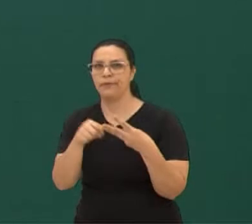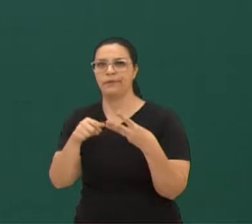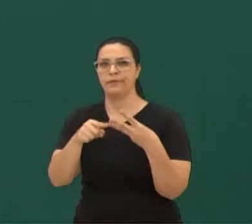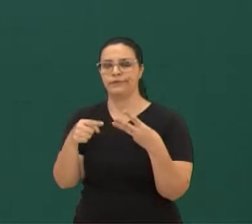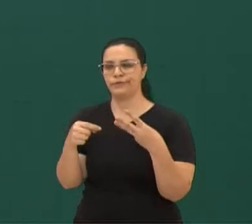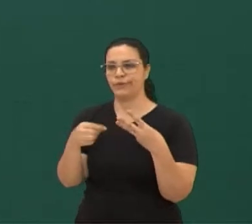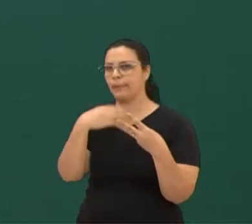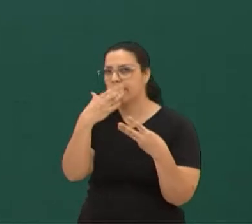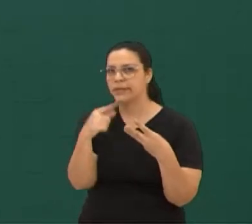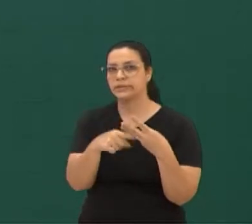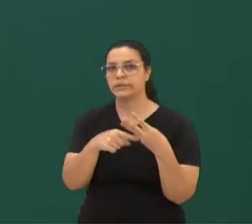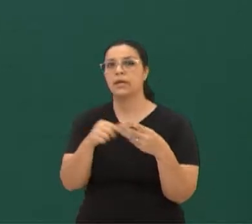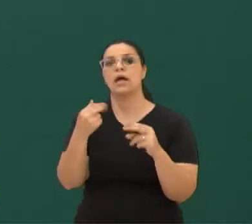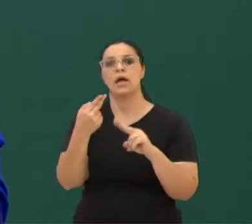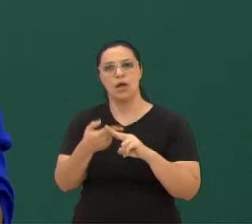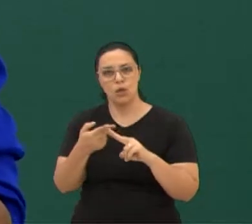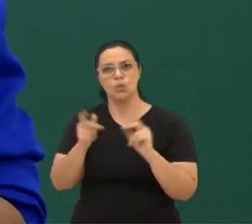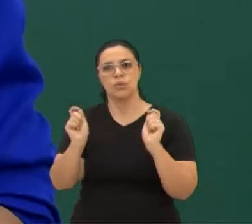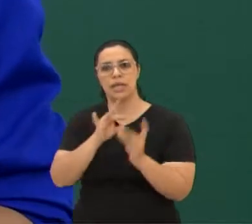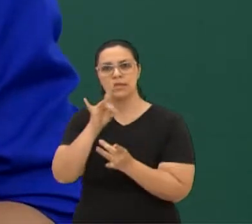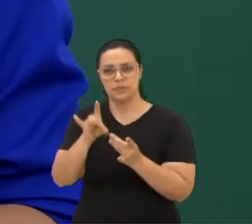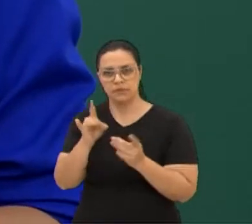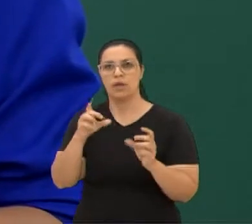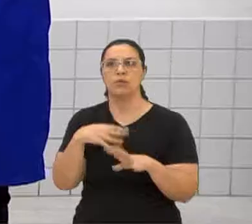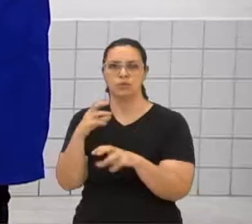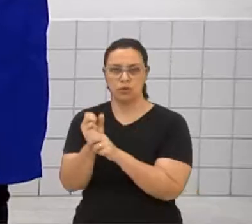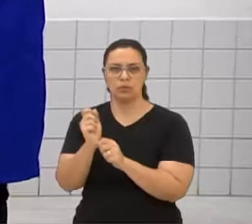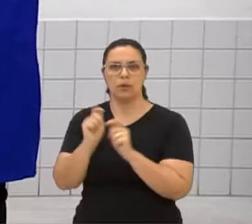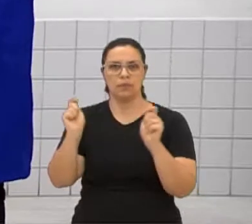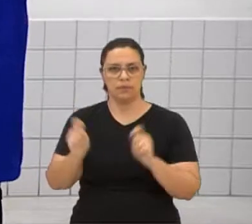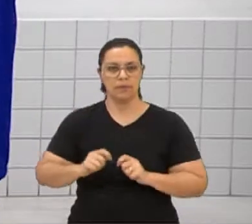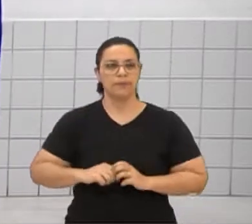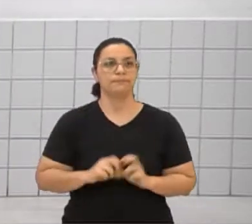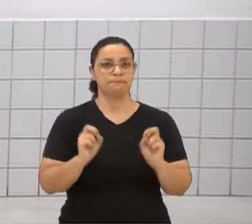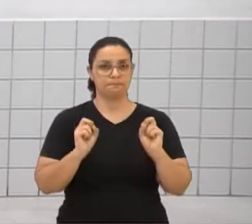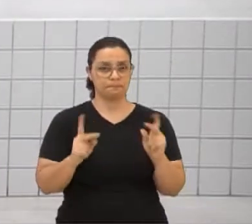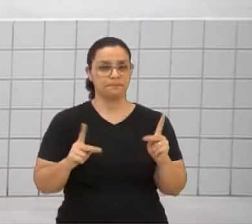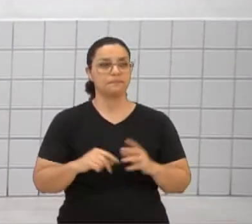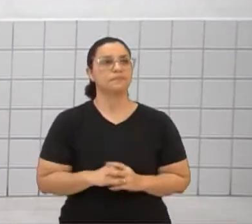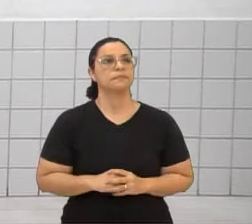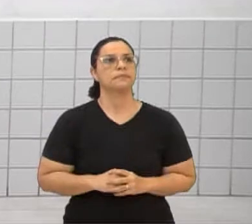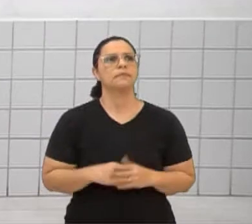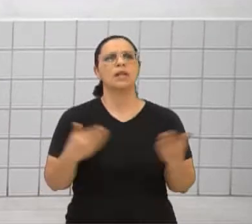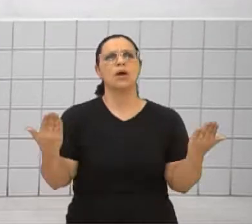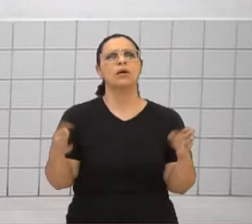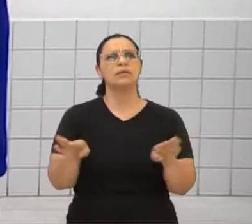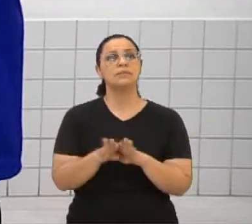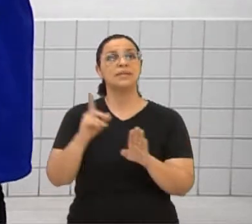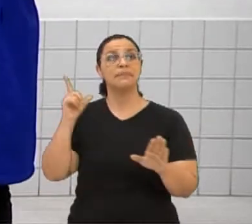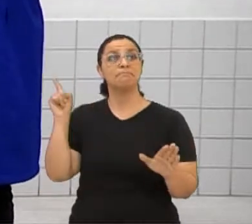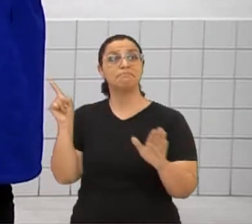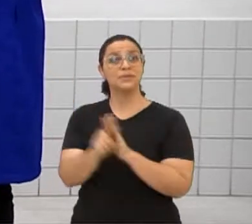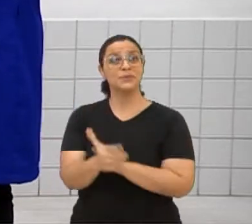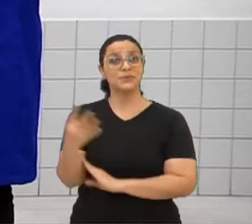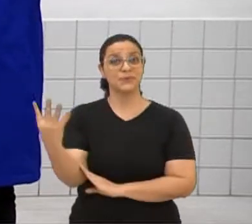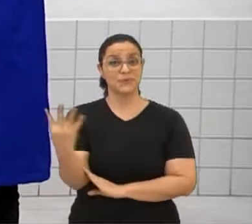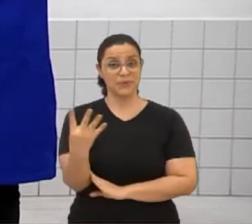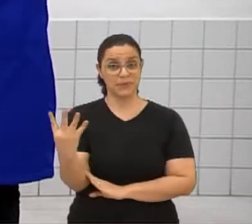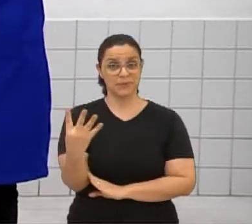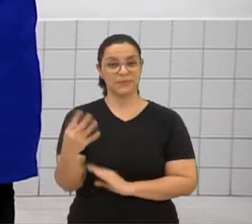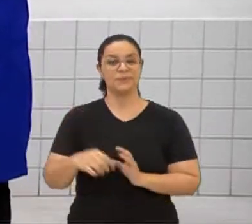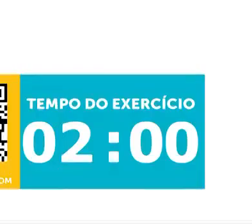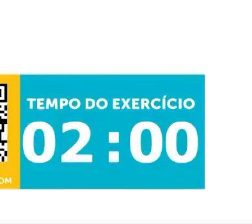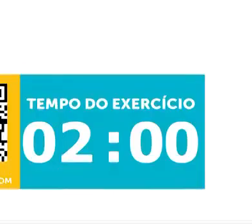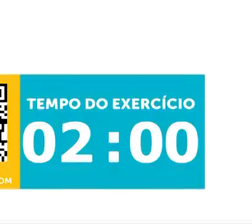você pode usar utilizar a Palavra Firme aí seria contrário beleza ok Por mais que nós temos o